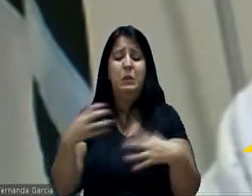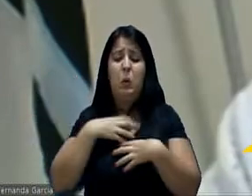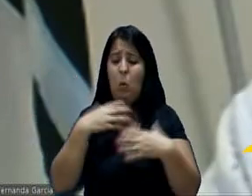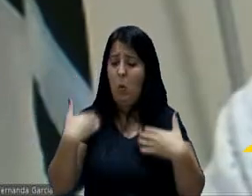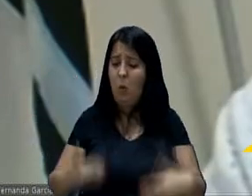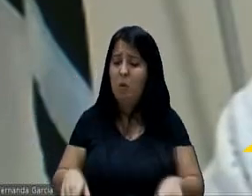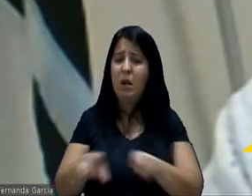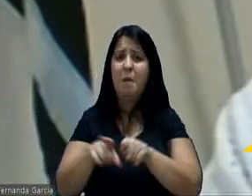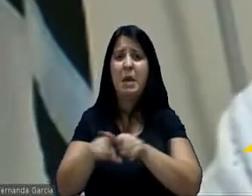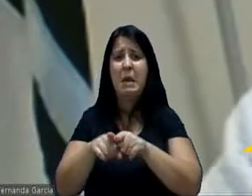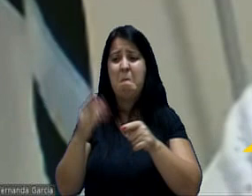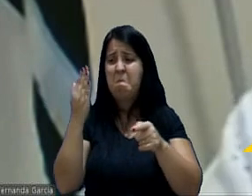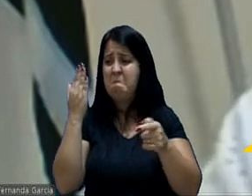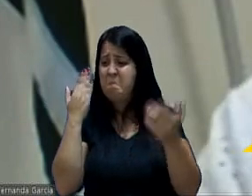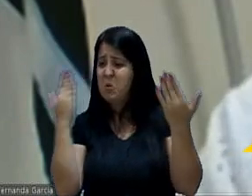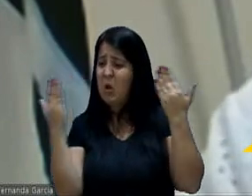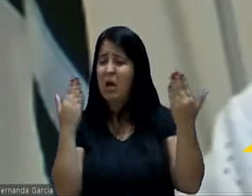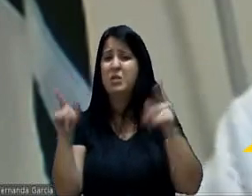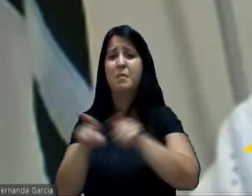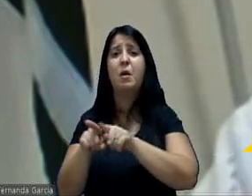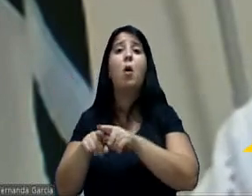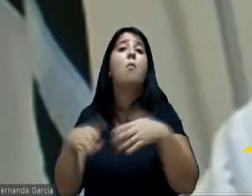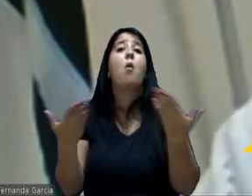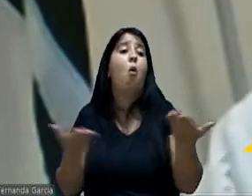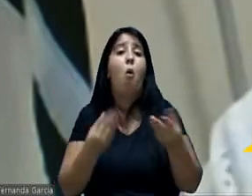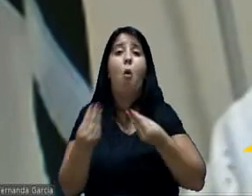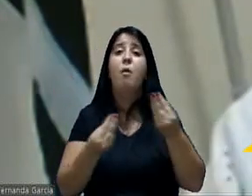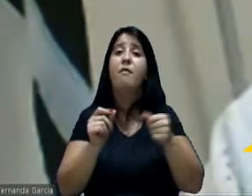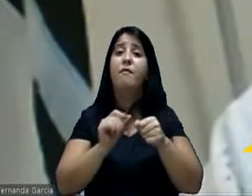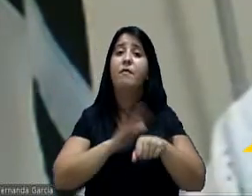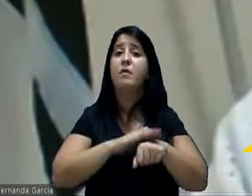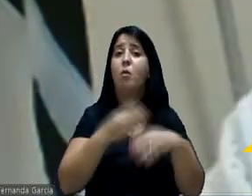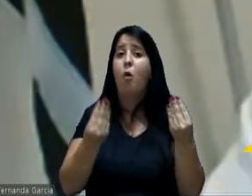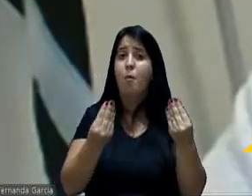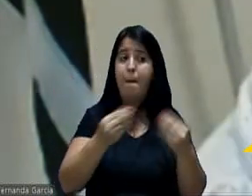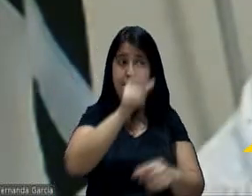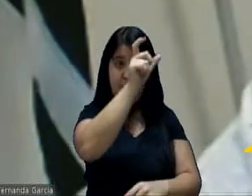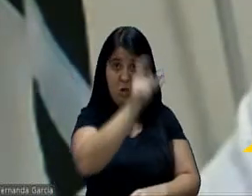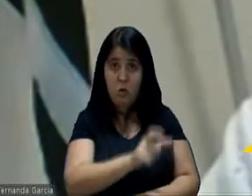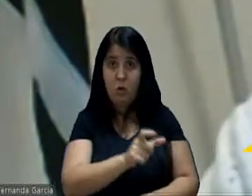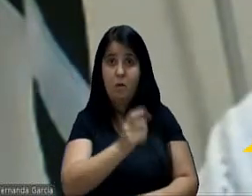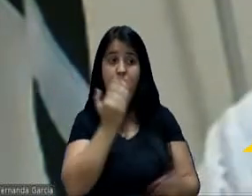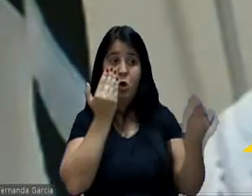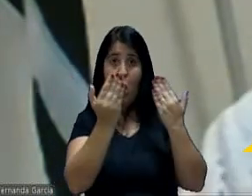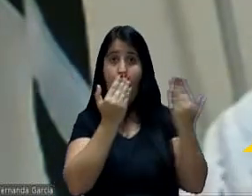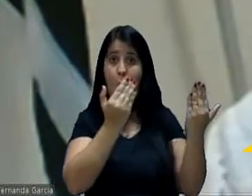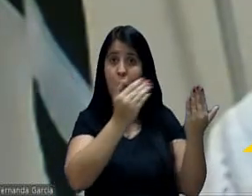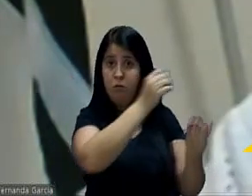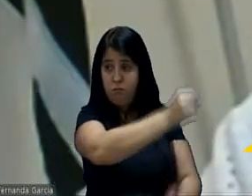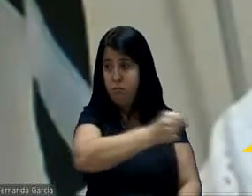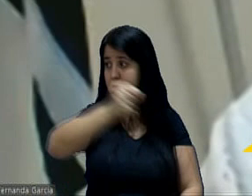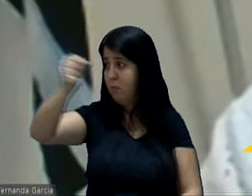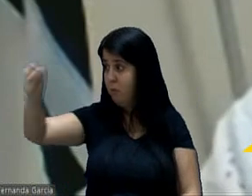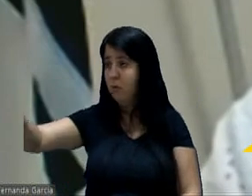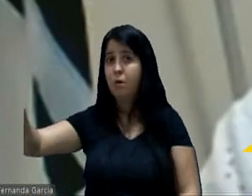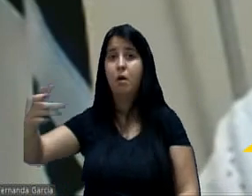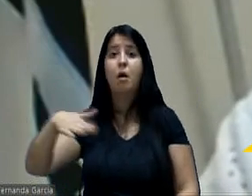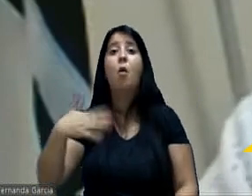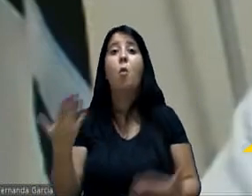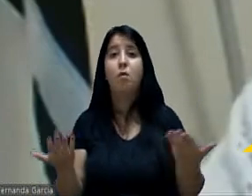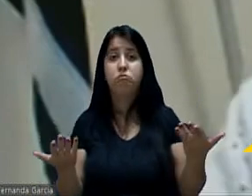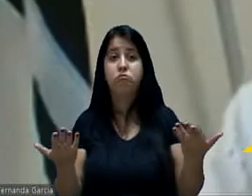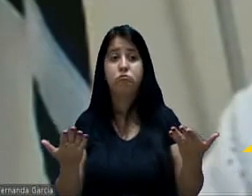que esse dinheiro vai ser investido? Vai ser colocado psicólogos para atender esses profissionais? Vão ser contratados mais profissionais? A que